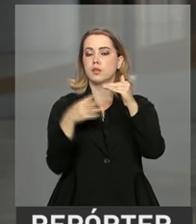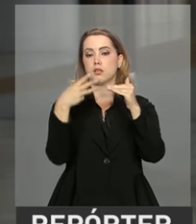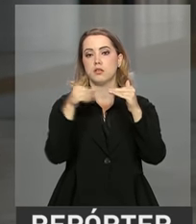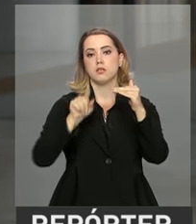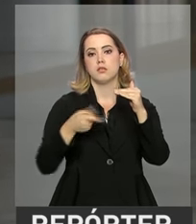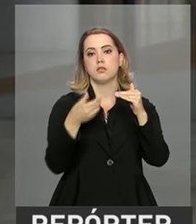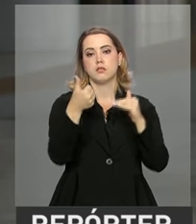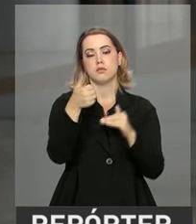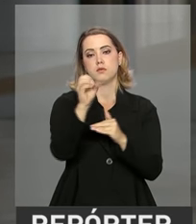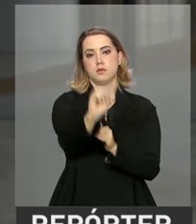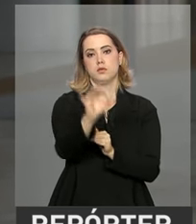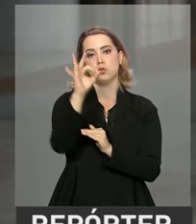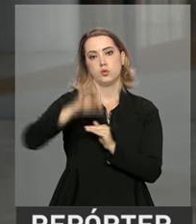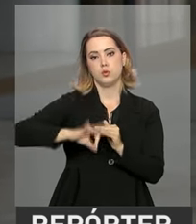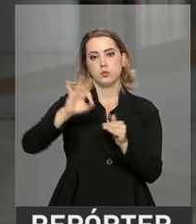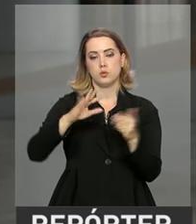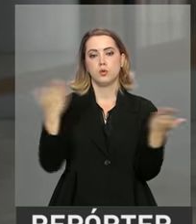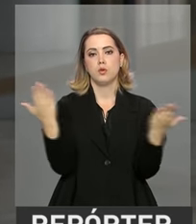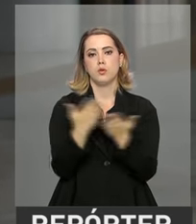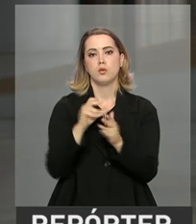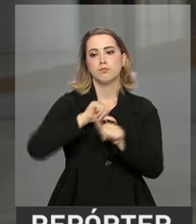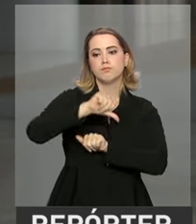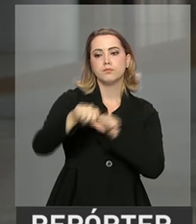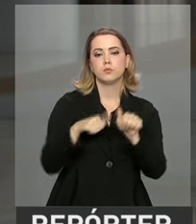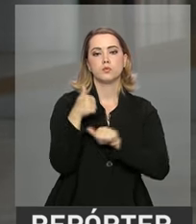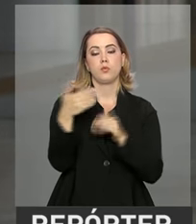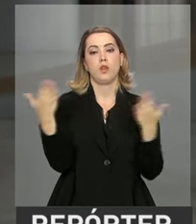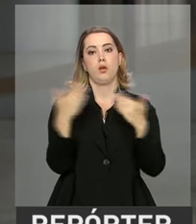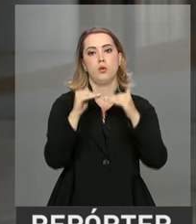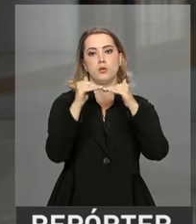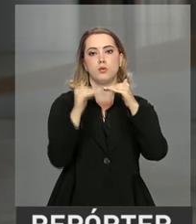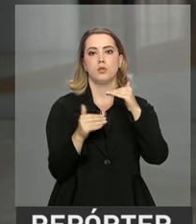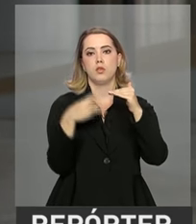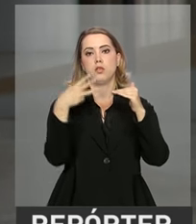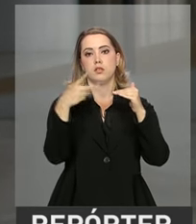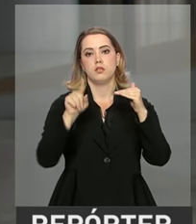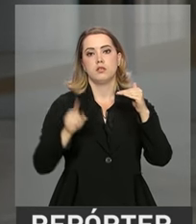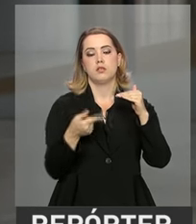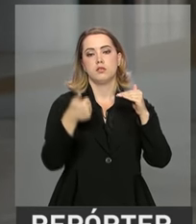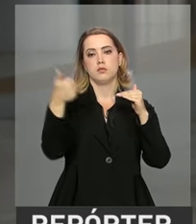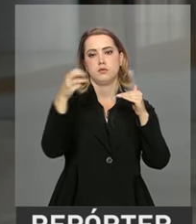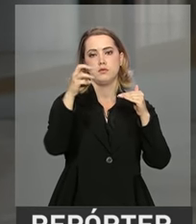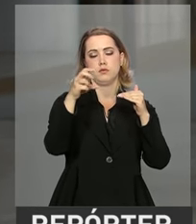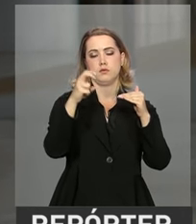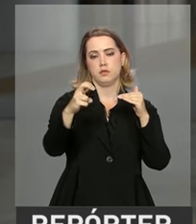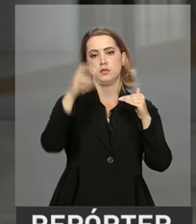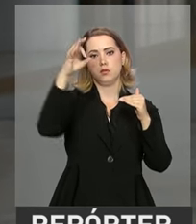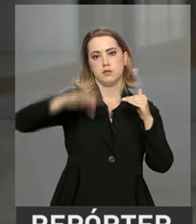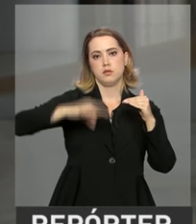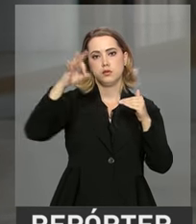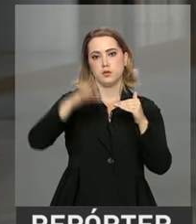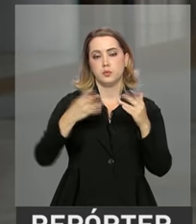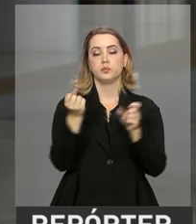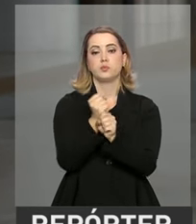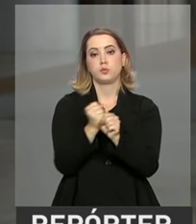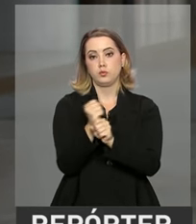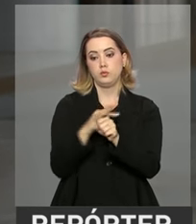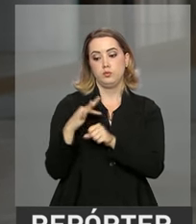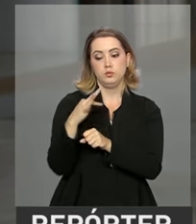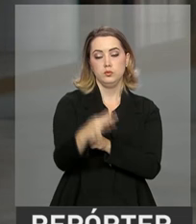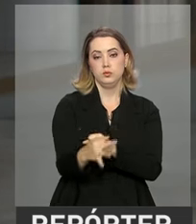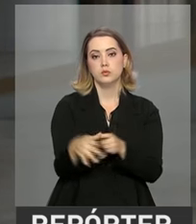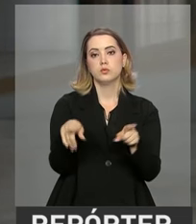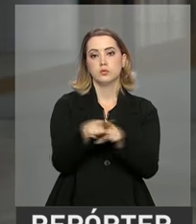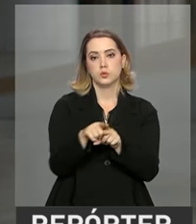PIB. Agora, essa estimativa é de queda de 3,15%. Para 2017, as estimativas são